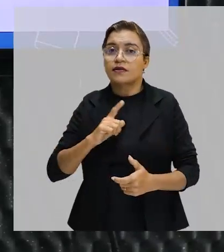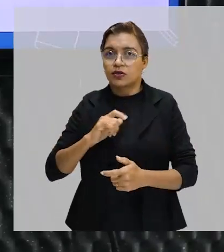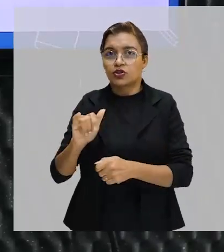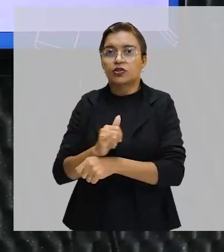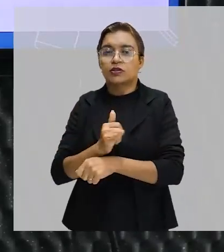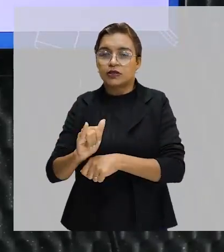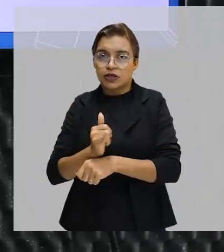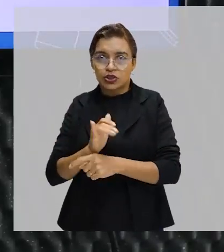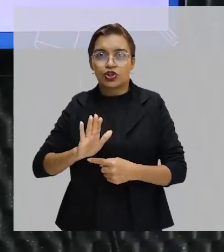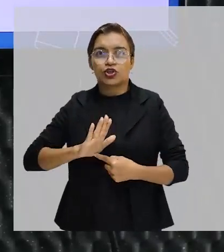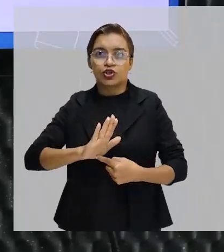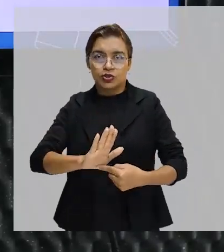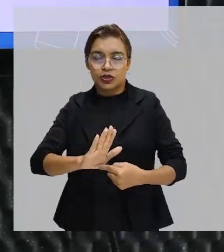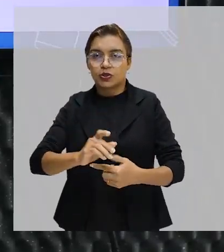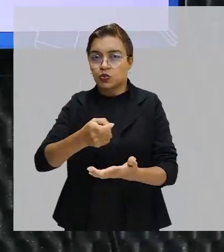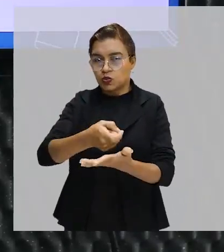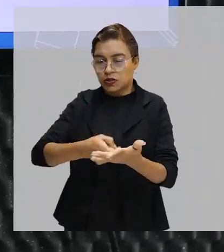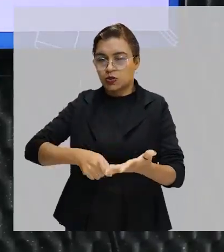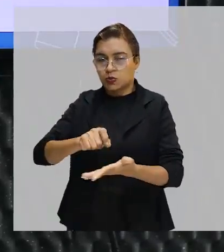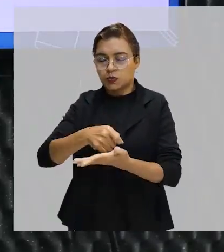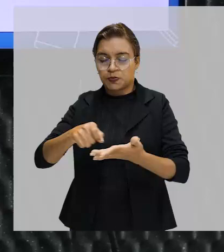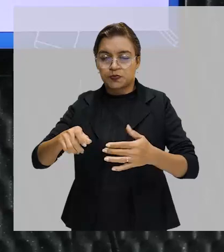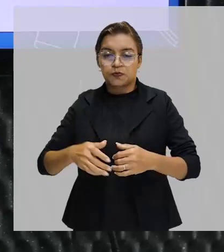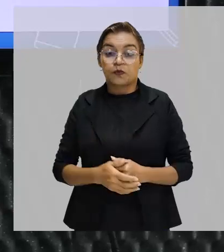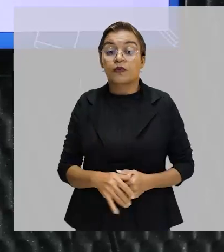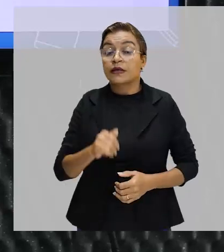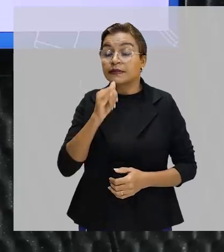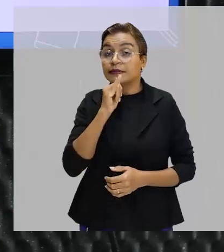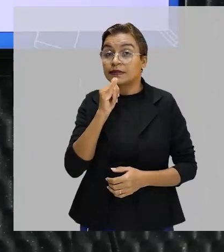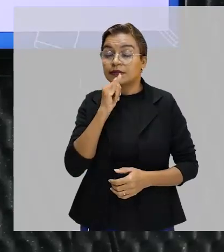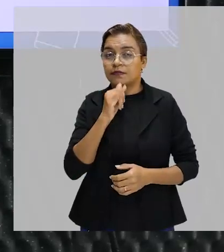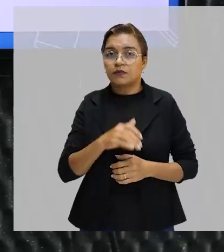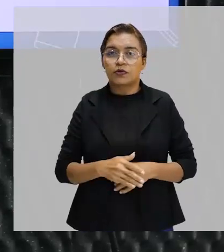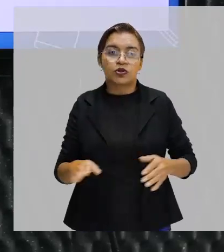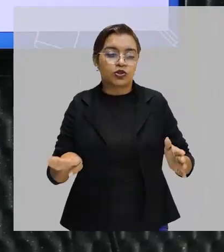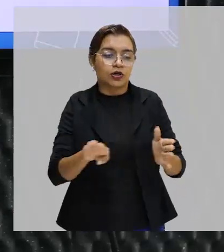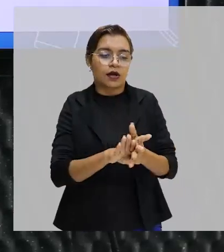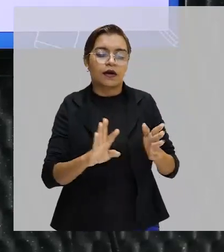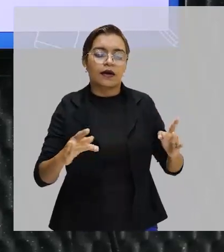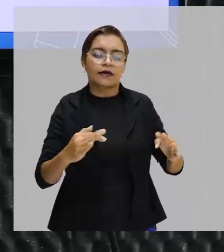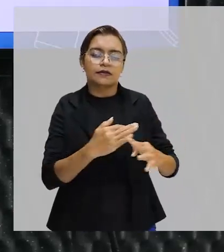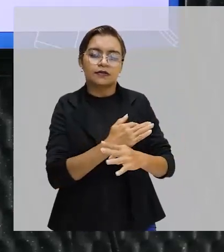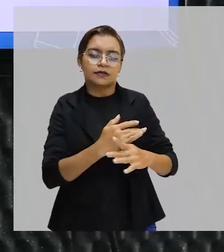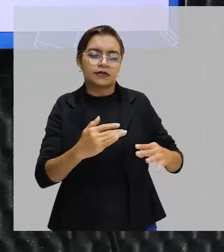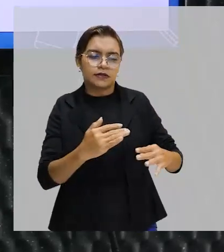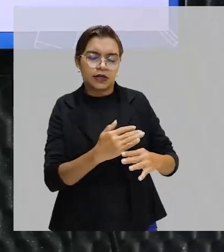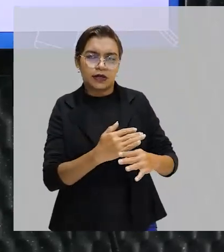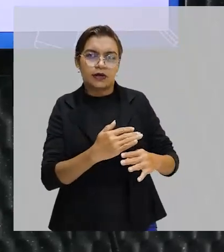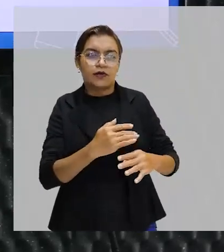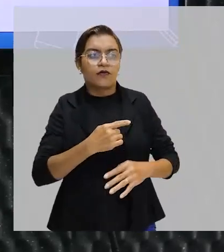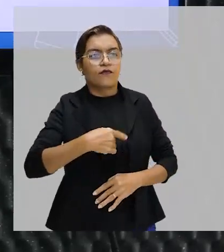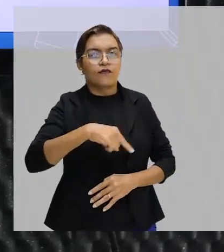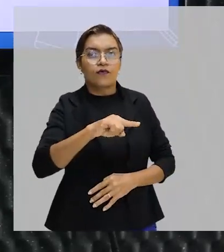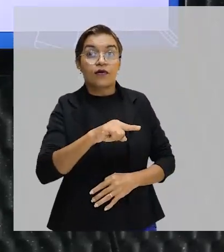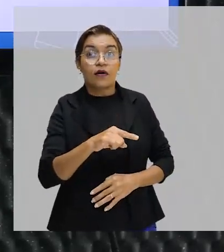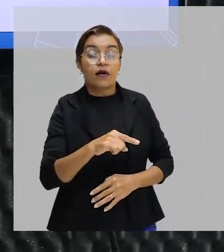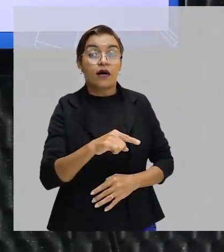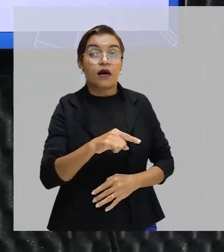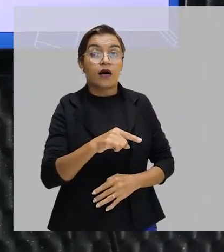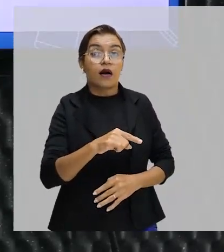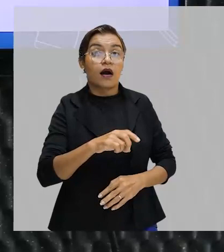isso, E aqui os exemplos. Cheguei à cidade e dirigi-me ao banco, pois precisava sacar